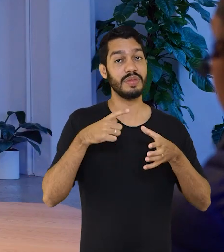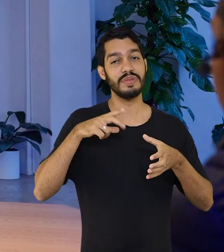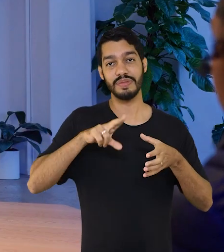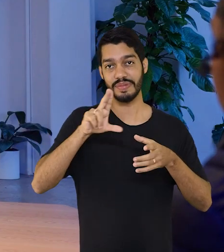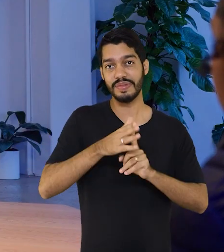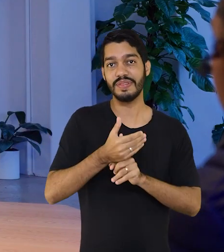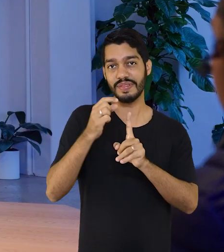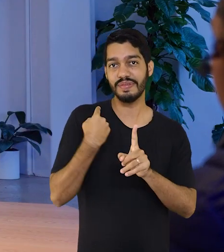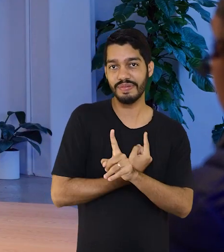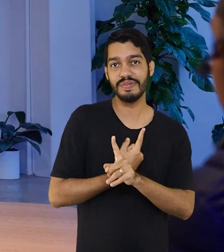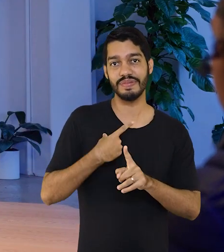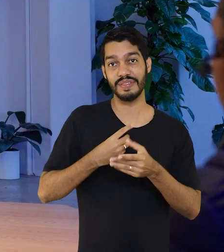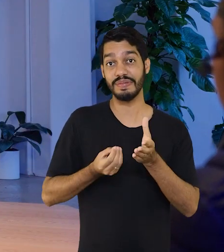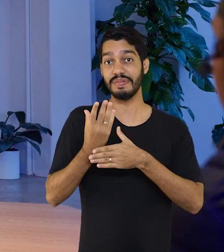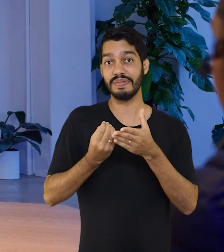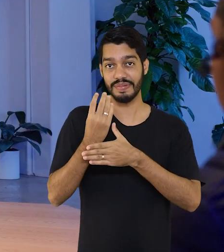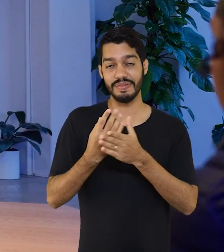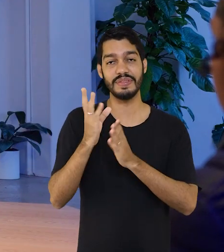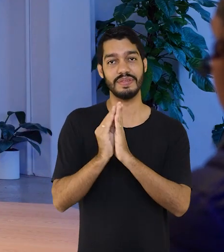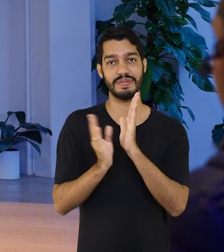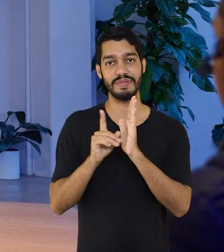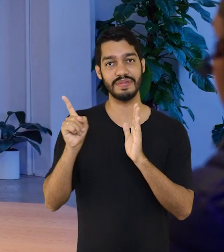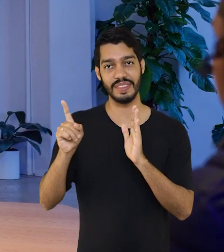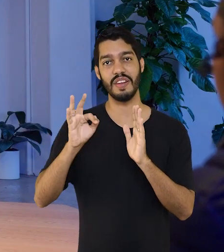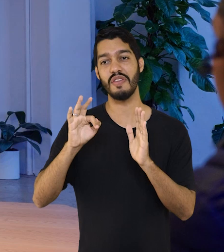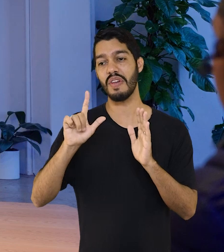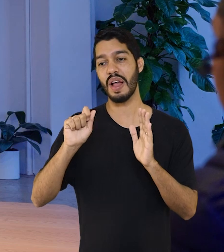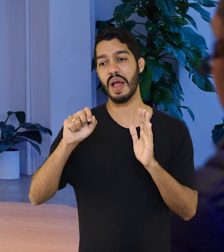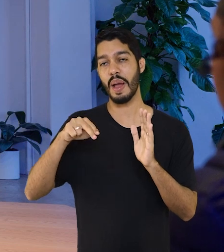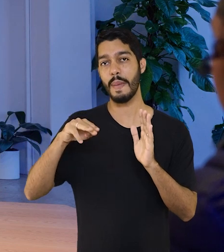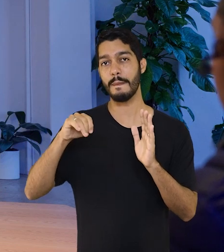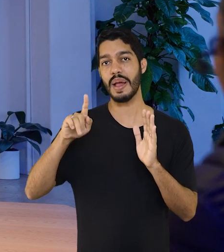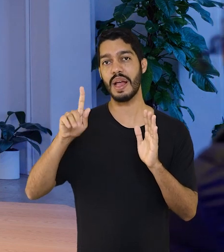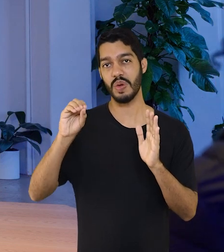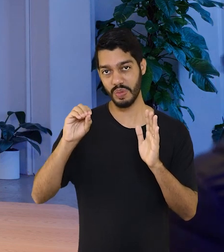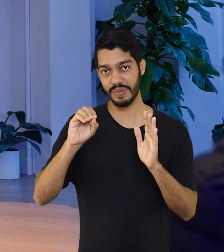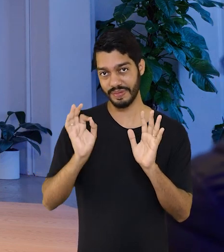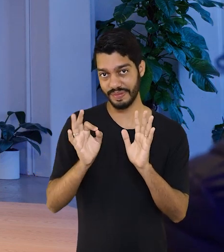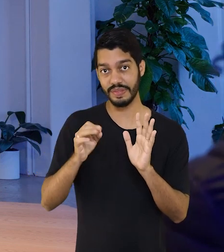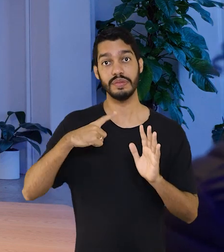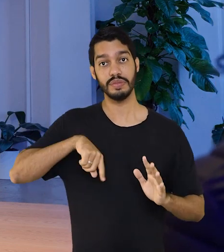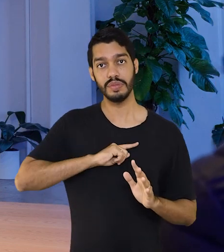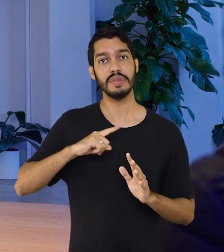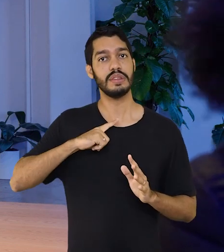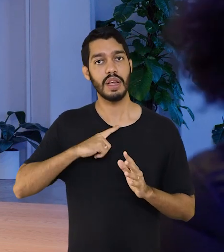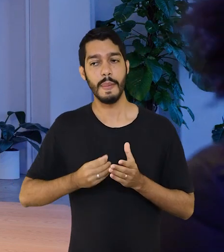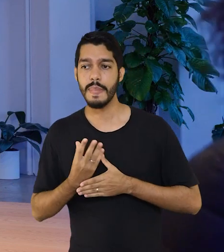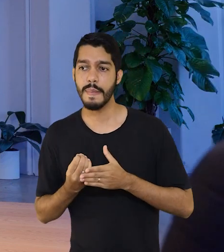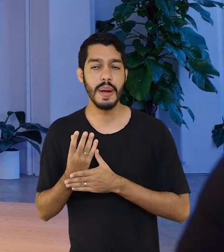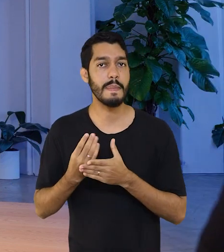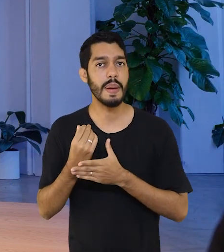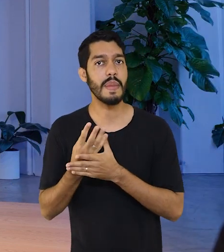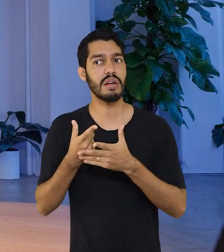vendo que está melhorando para caramba a produção de conteúdo do Flamengo, certo? Aí, os rubro-negros sabem. E você vê que a marca está